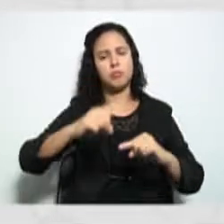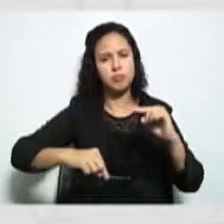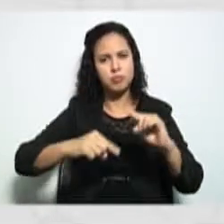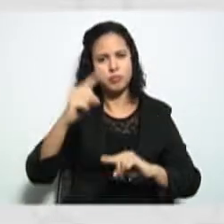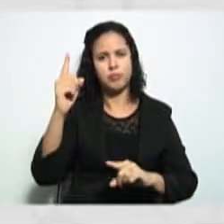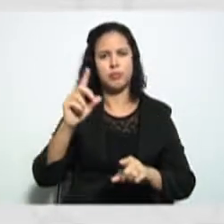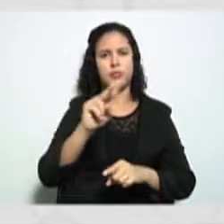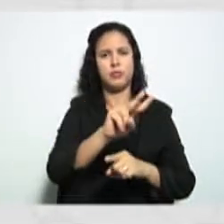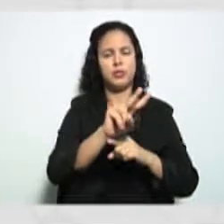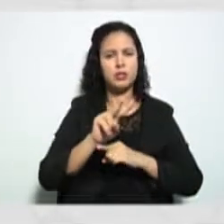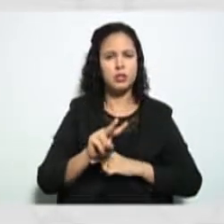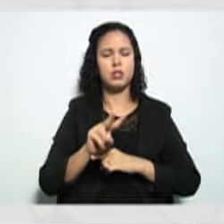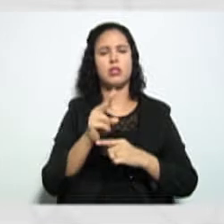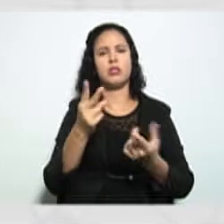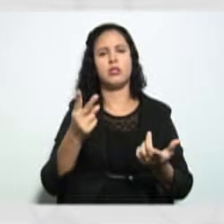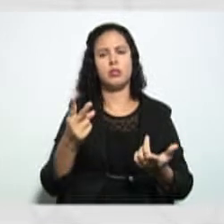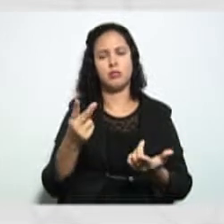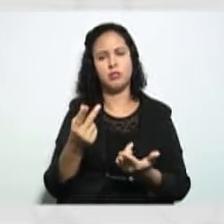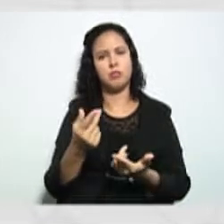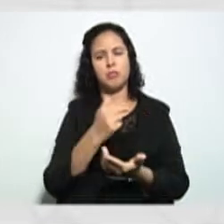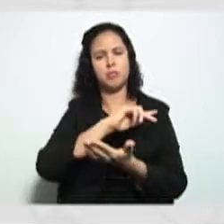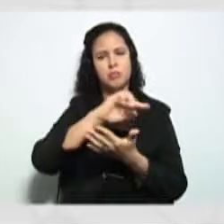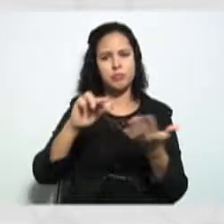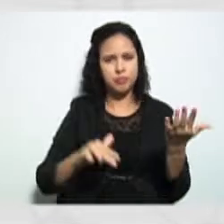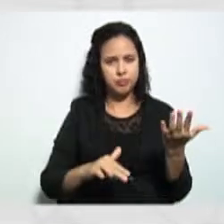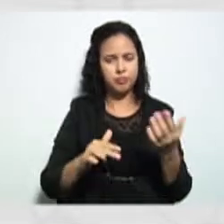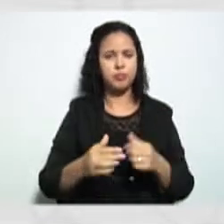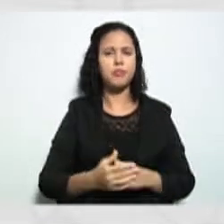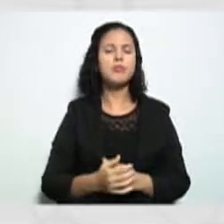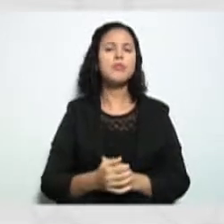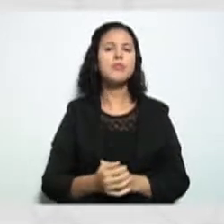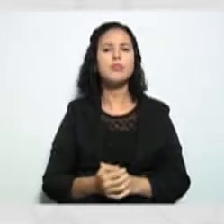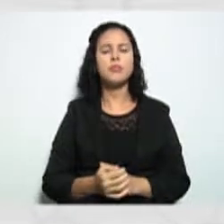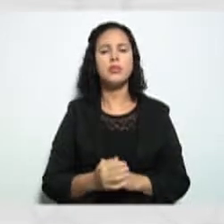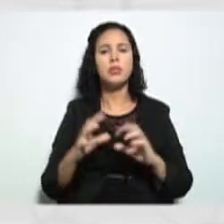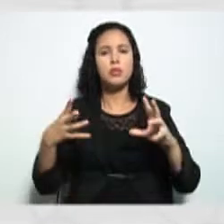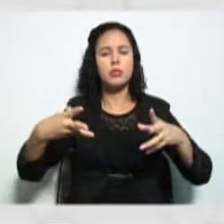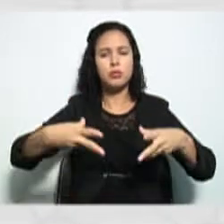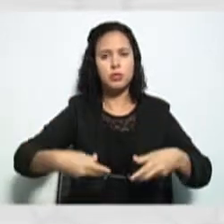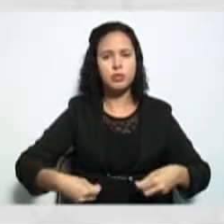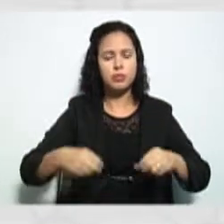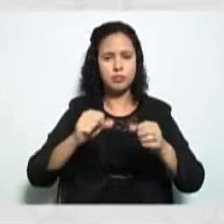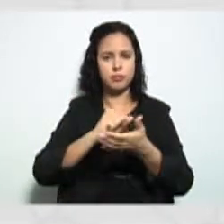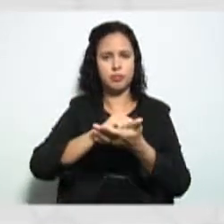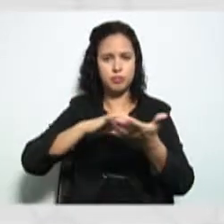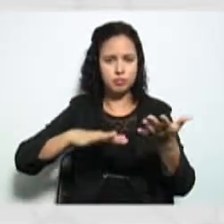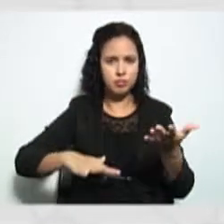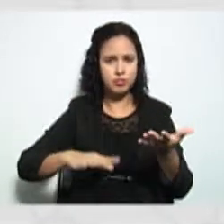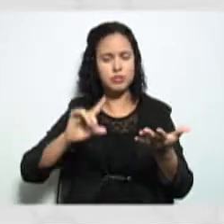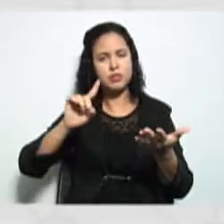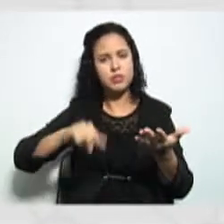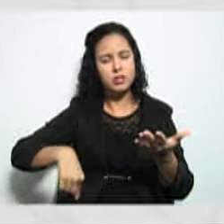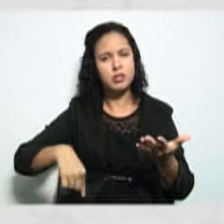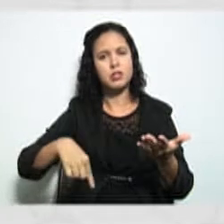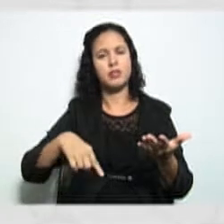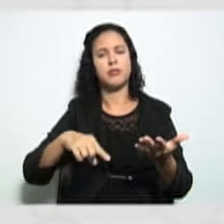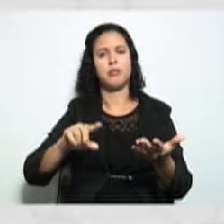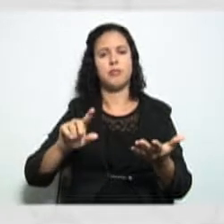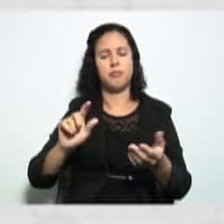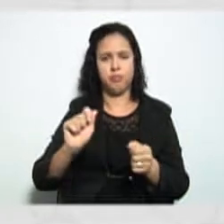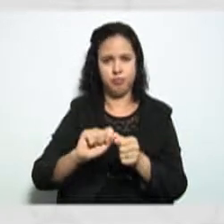de crédito, prestação de serviço e comercialização. Todas essas atividades são realizadas